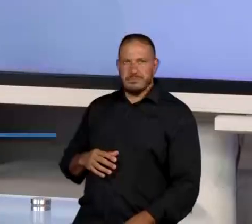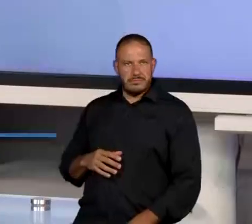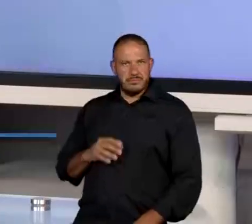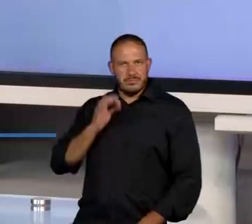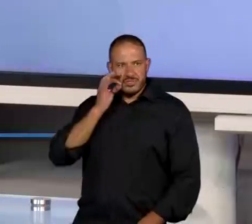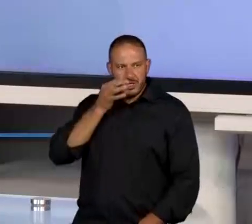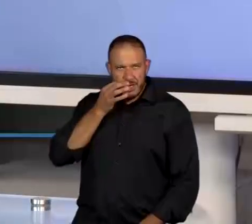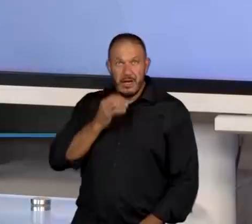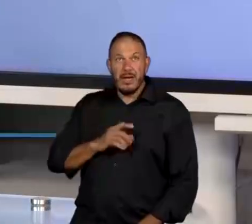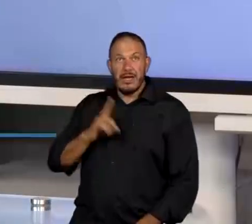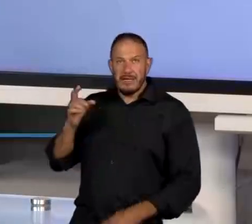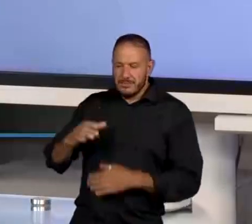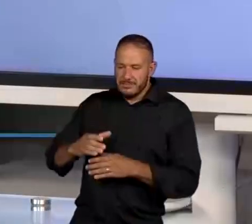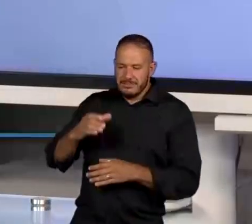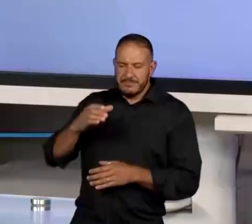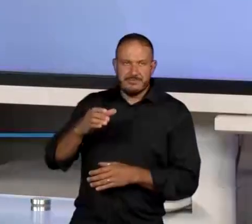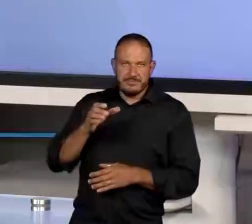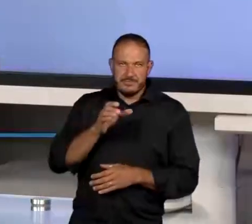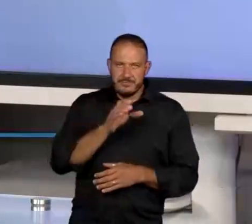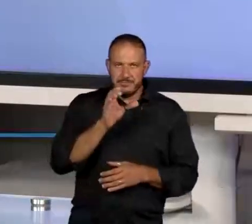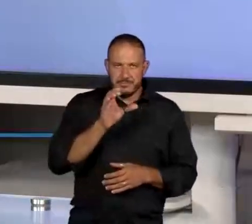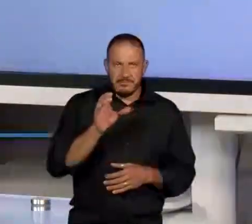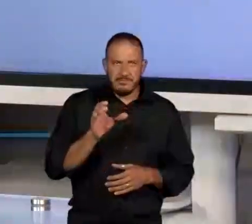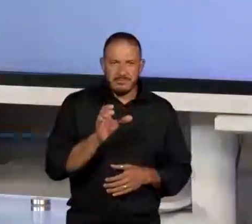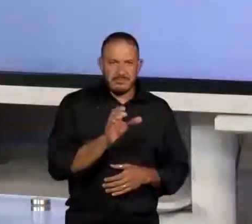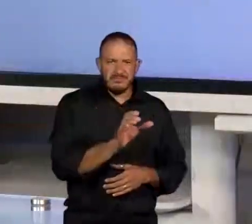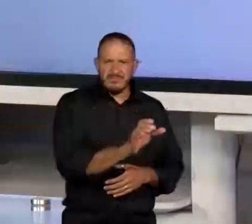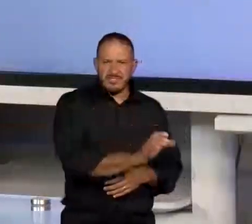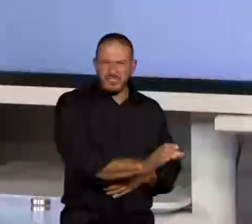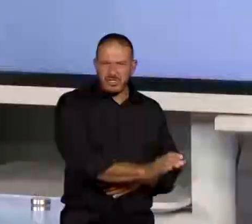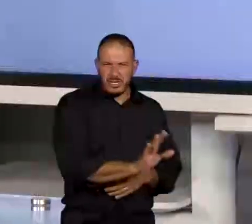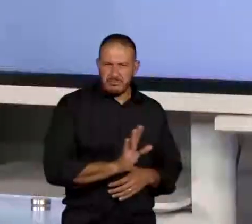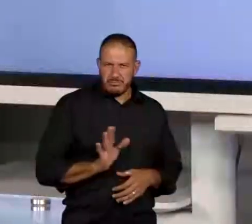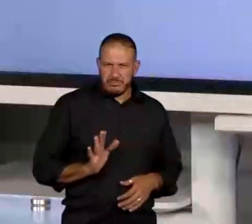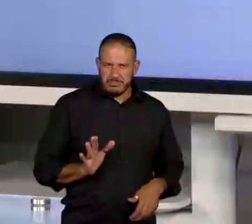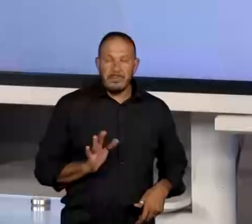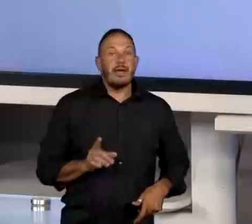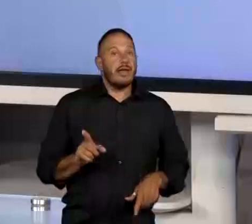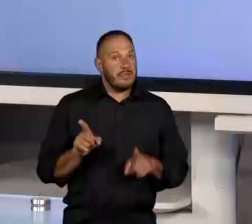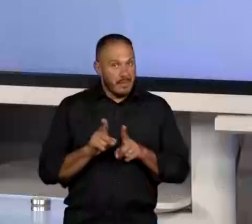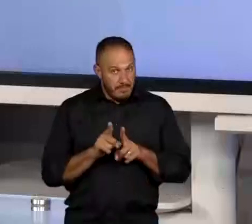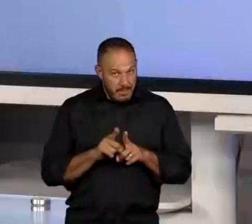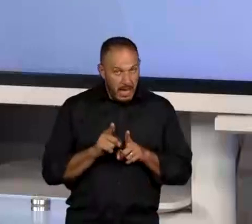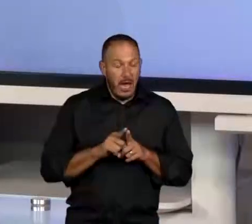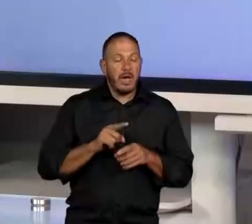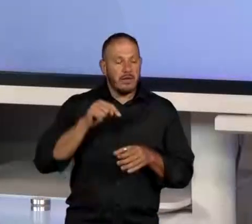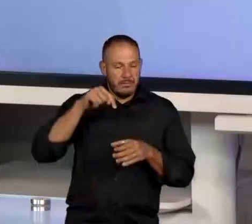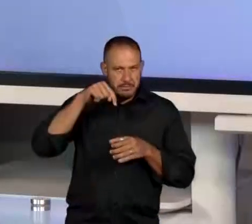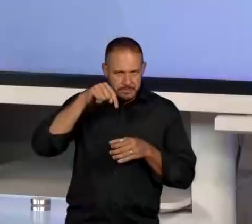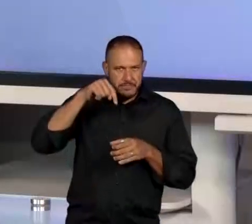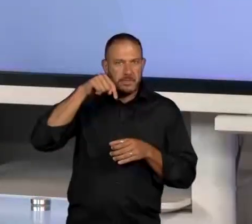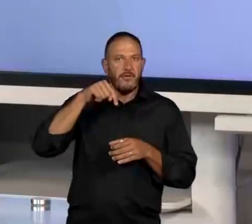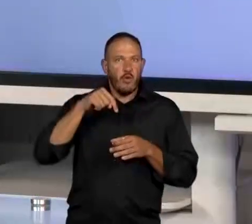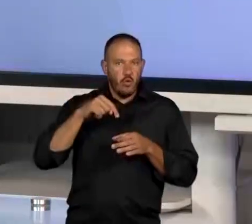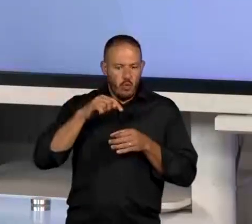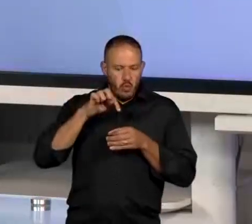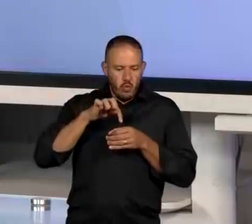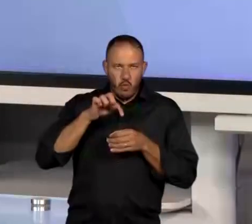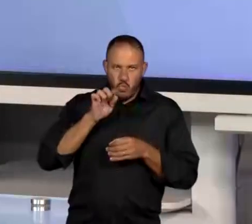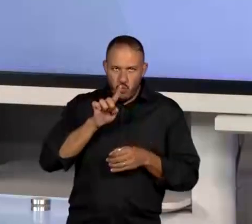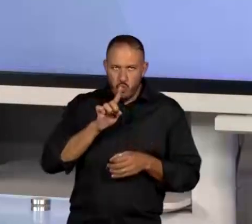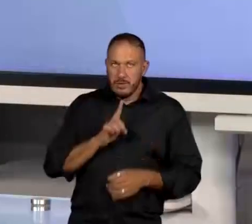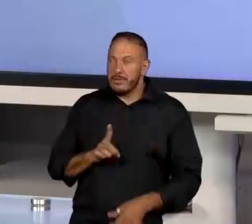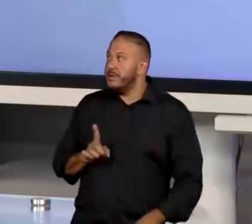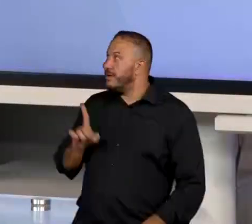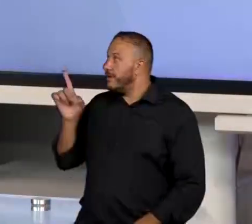aqui, eu vou deixar aqui no cantinho, também com a tampa e furinho. E essa